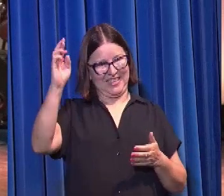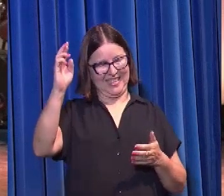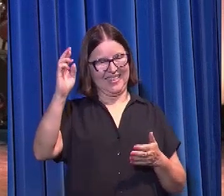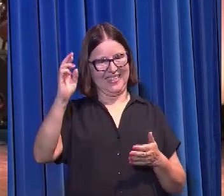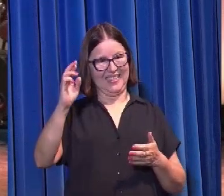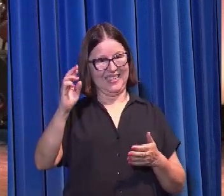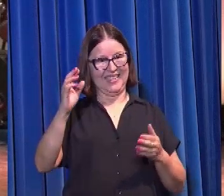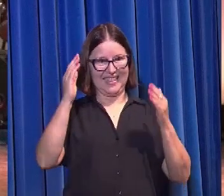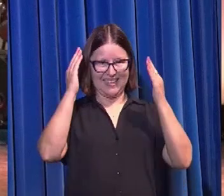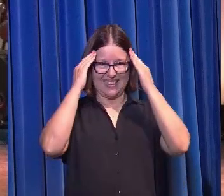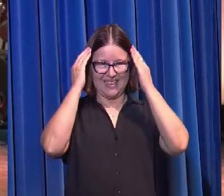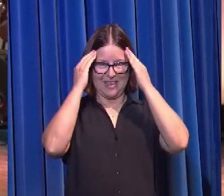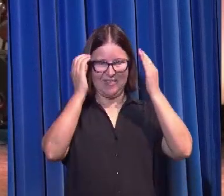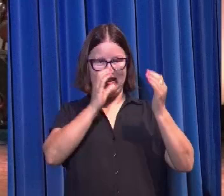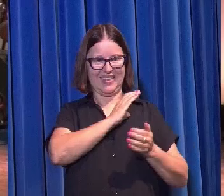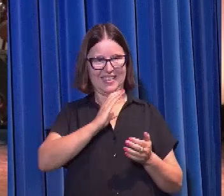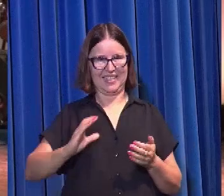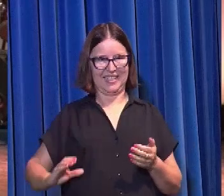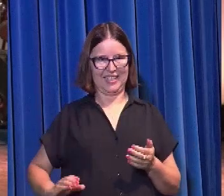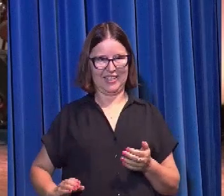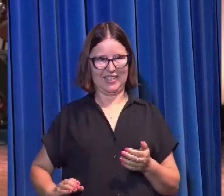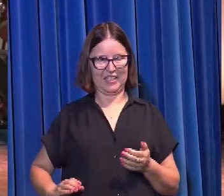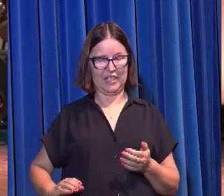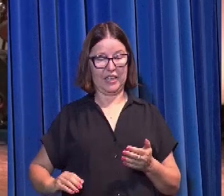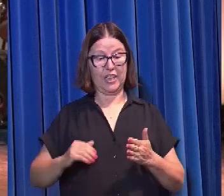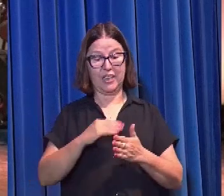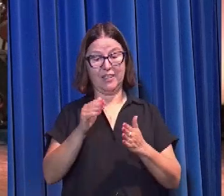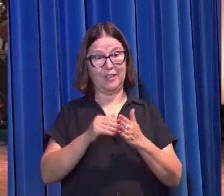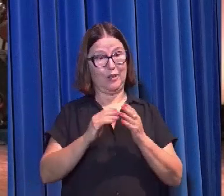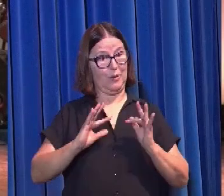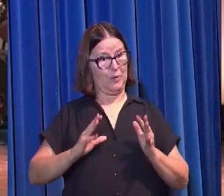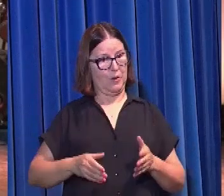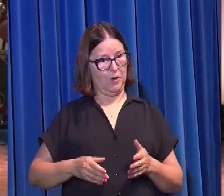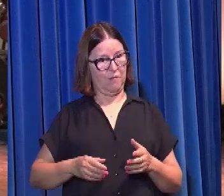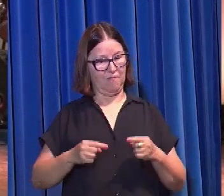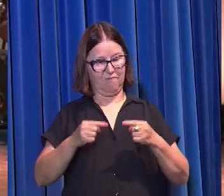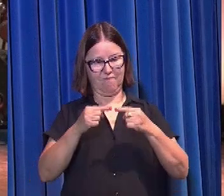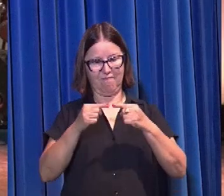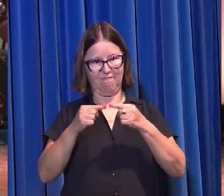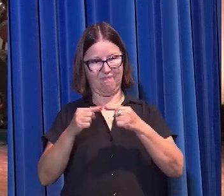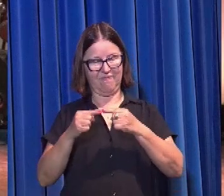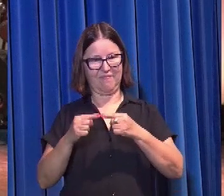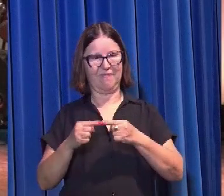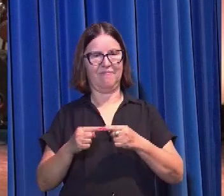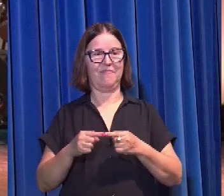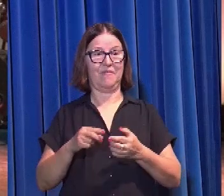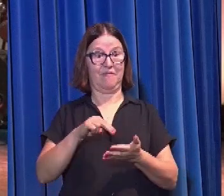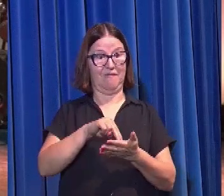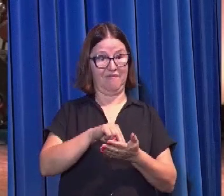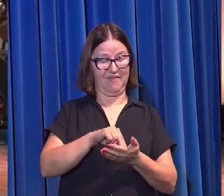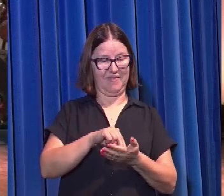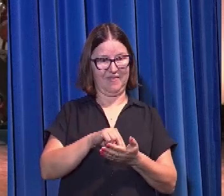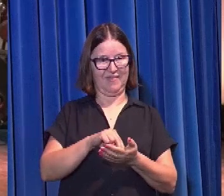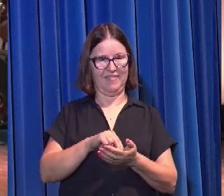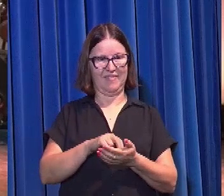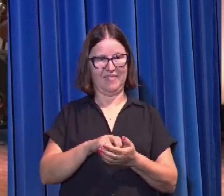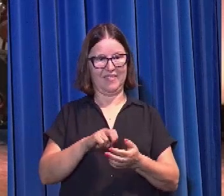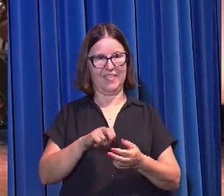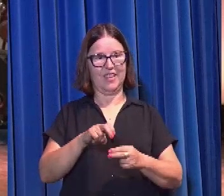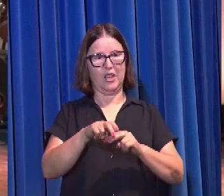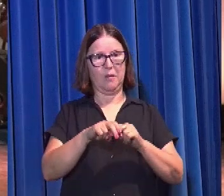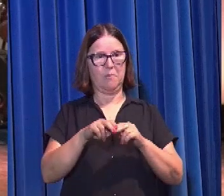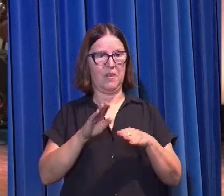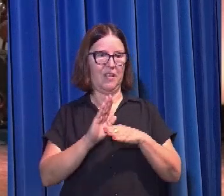Cristo. De quem todo o corpo, bem ajustado e consolidado pelo auxílio de toda a